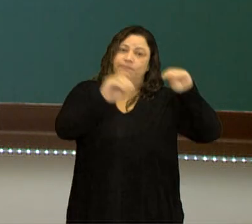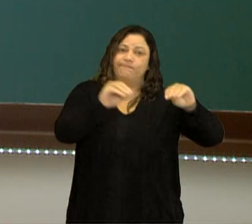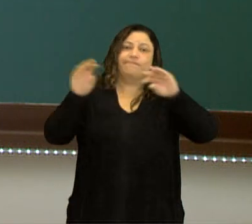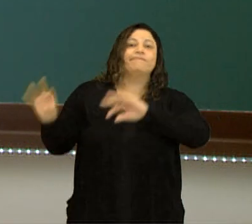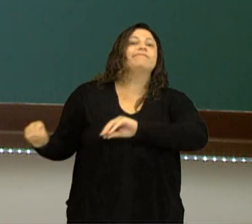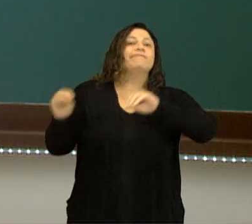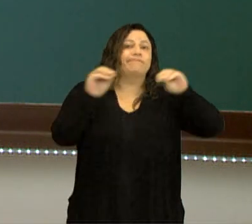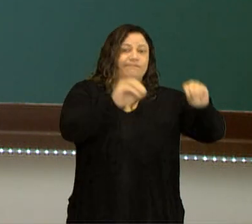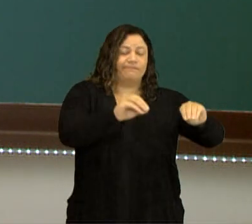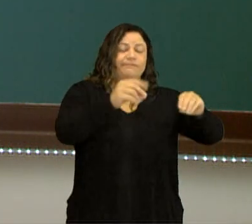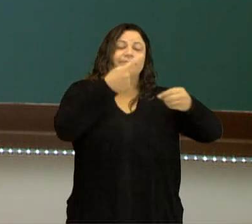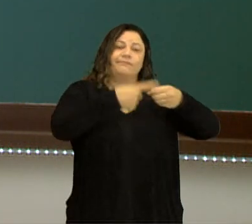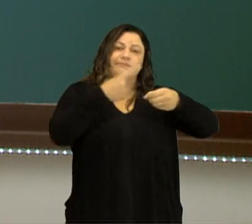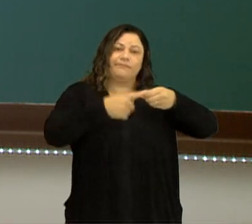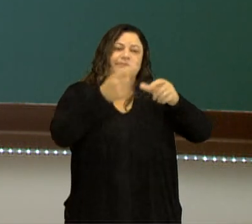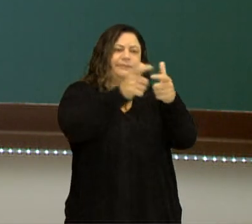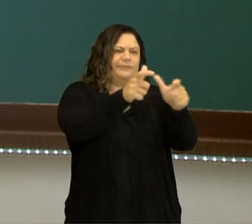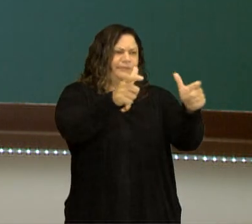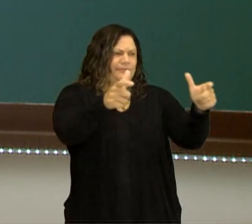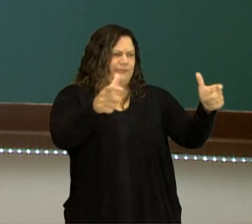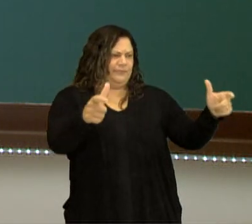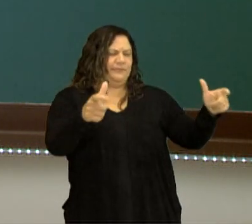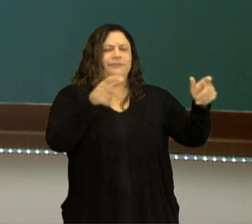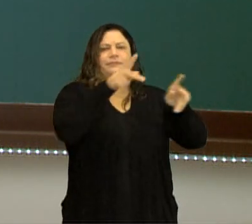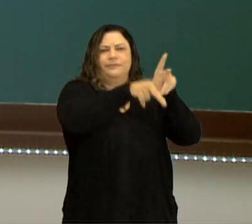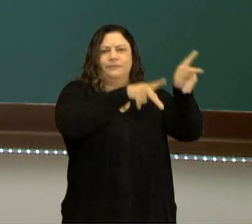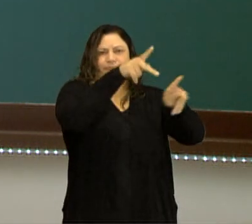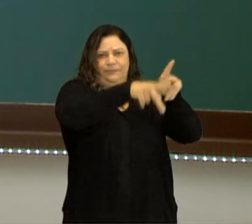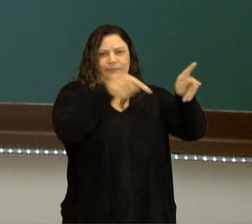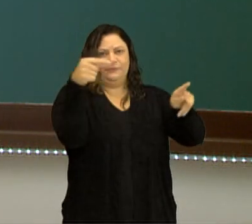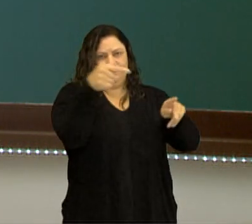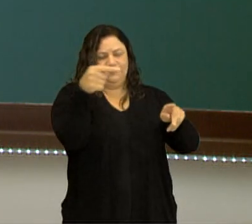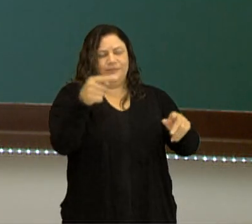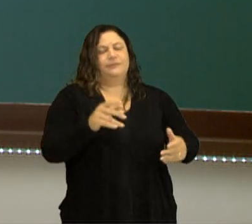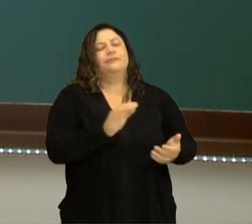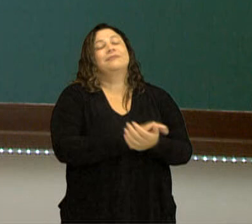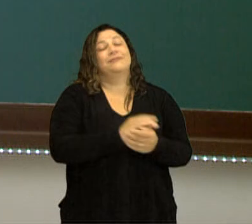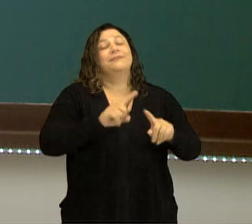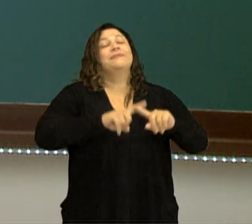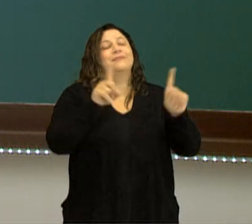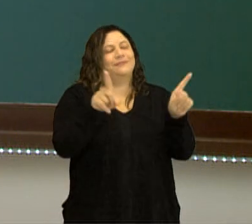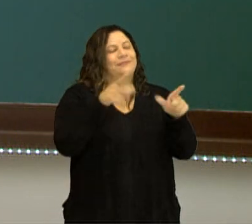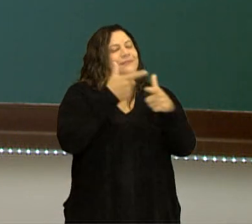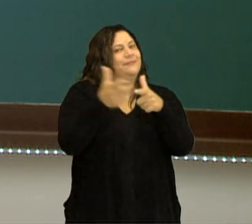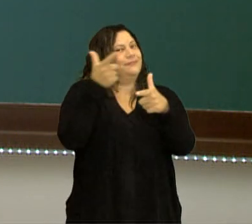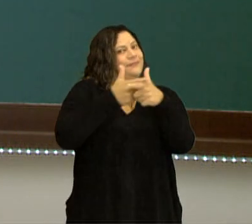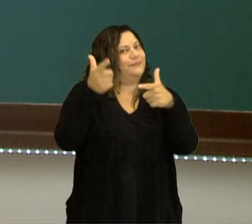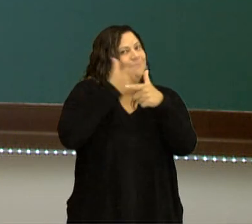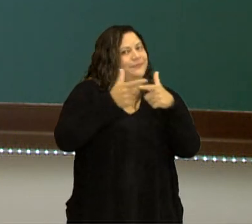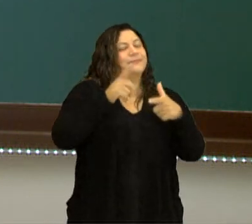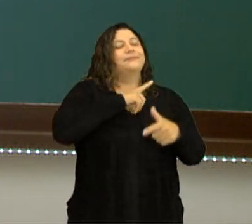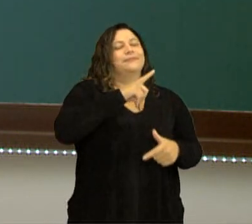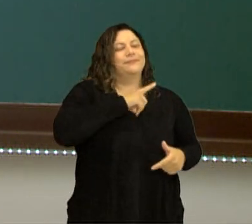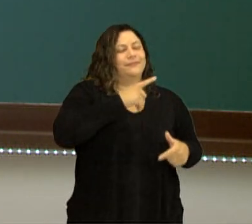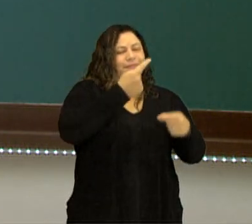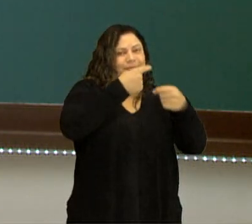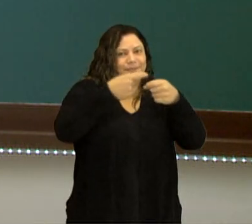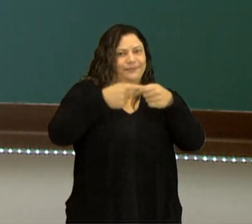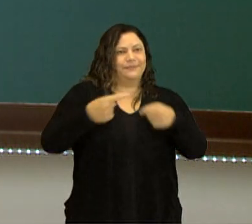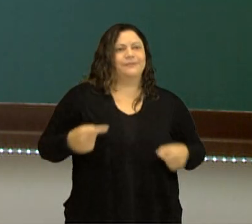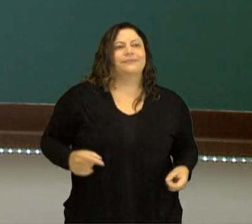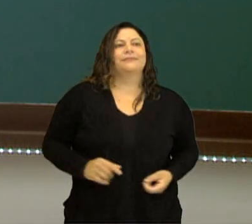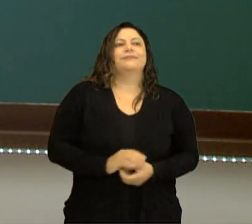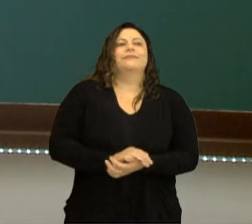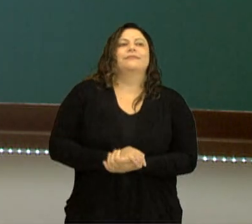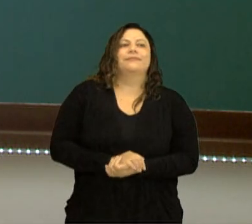ir para a cidade, vai aumentar o número da população, mas isso aumenta também os problemas que vão existir na cidade.